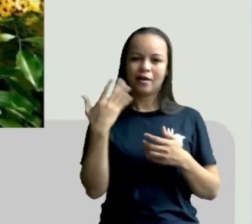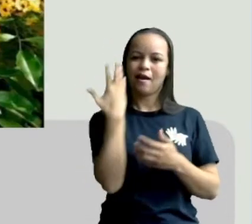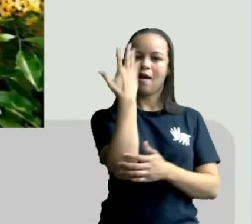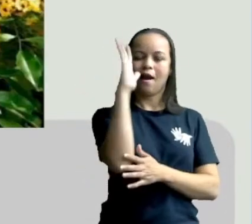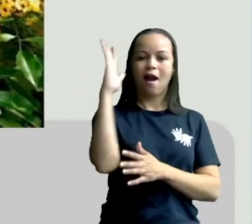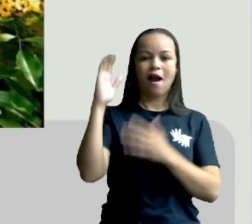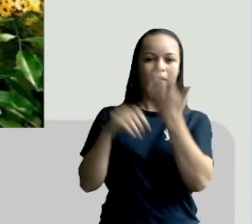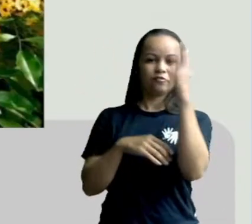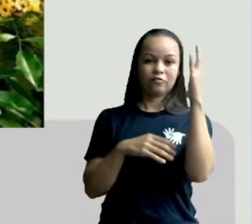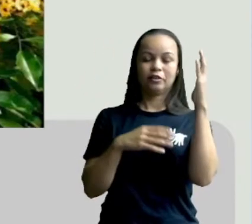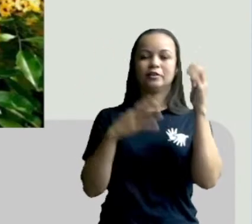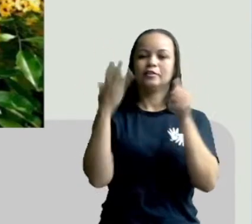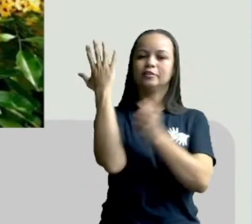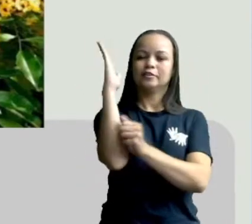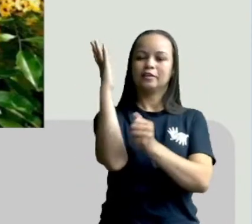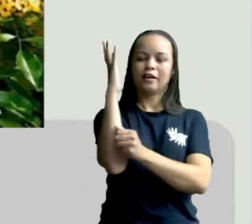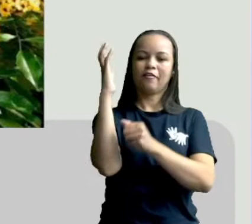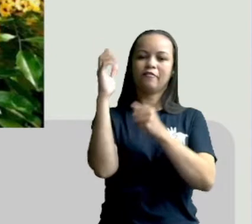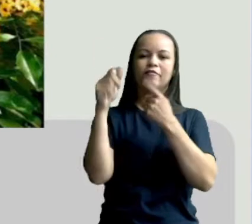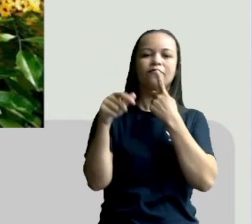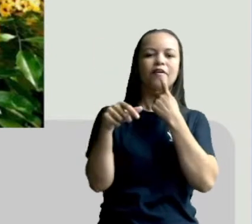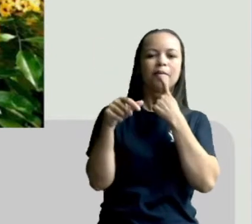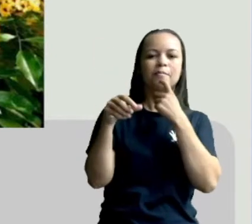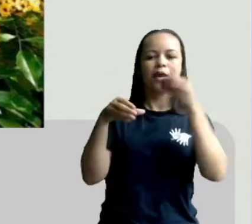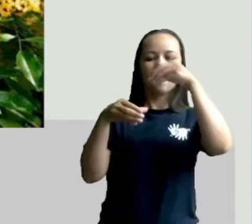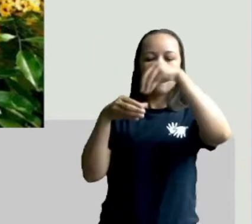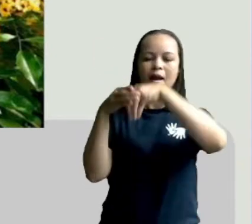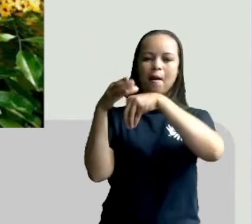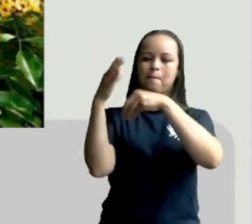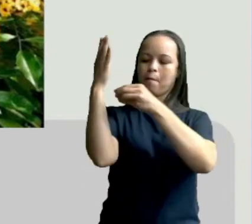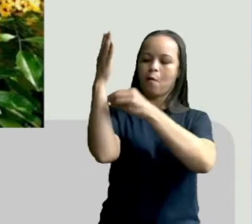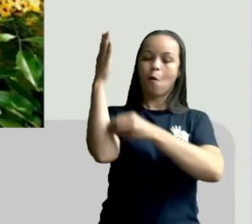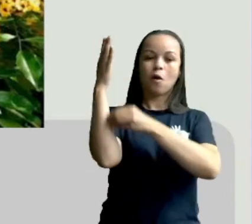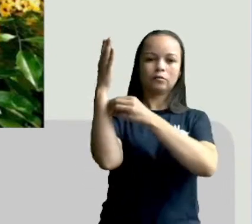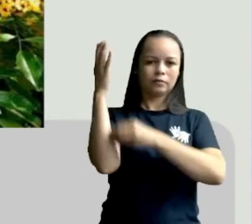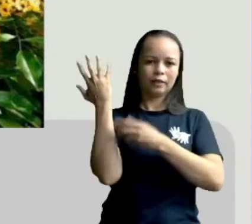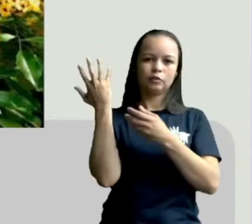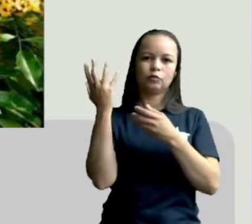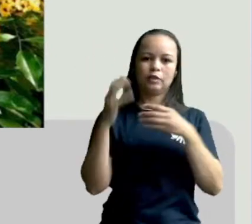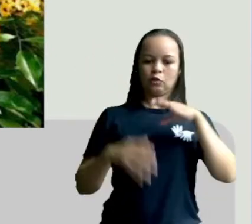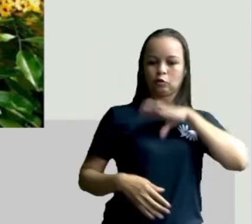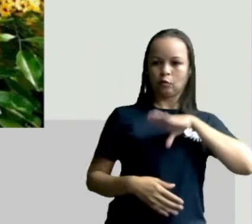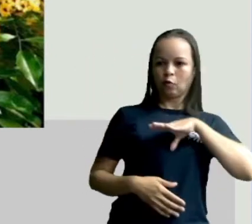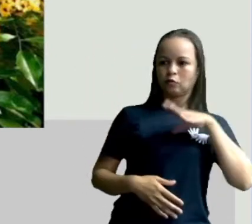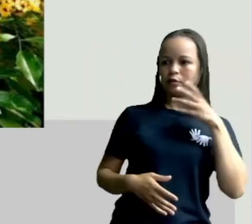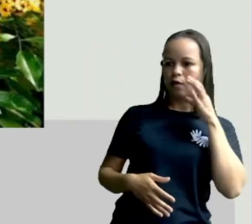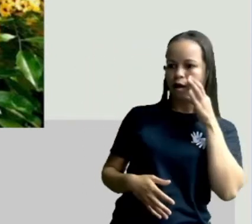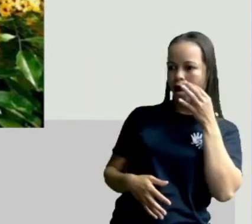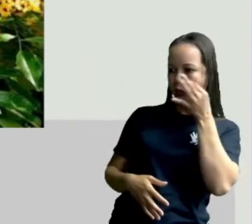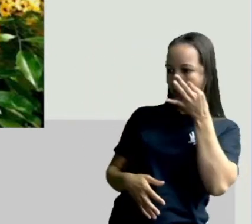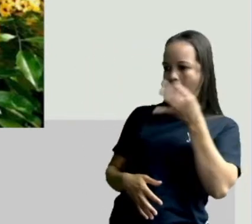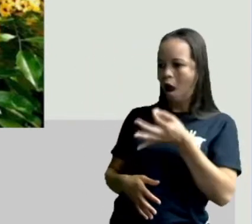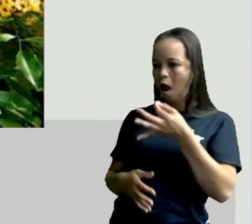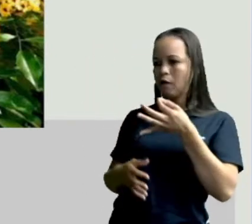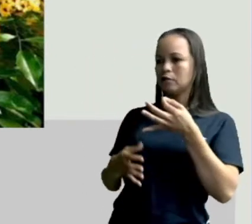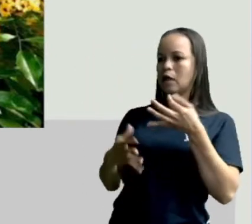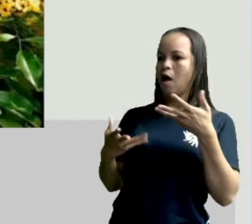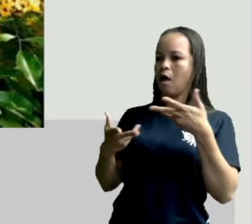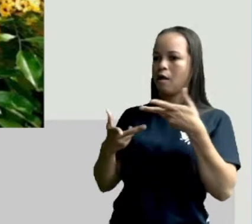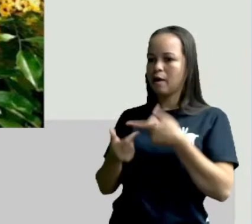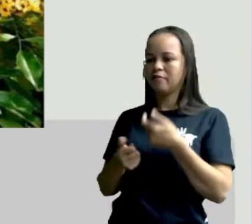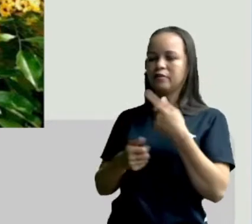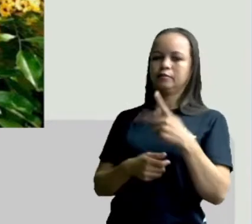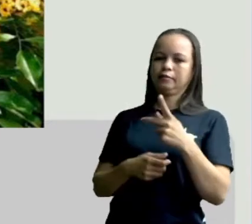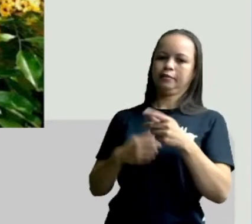que é vermelha por dentro. Os portugueses ficaram encantados com essa maravilha que tinha aqui no Brasil. Então eles